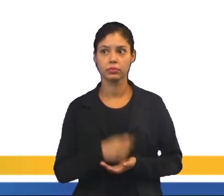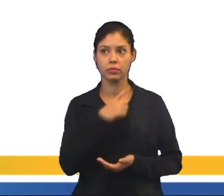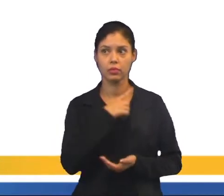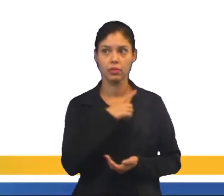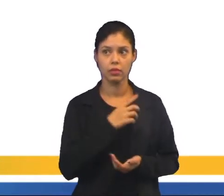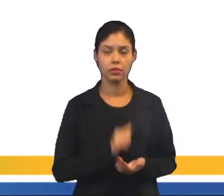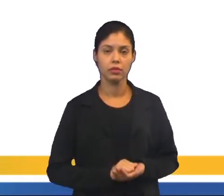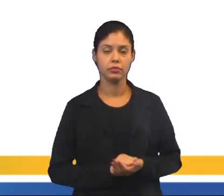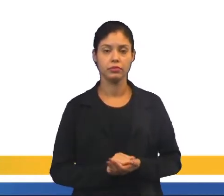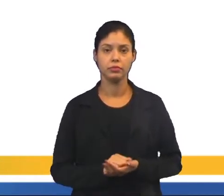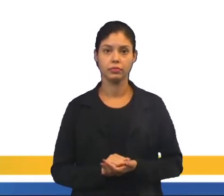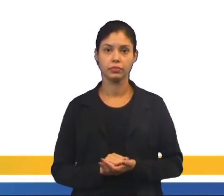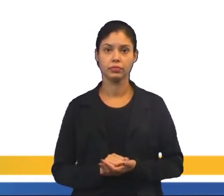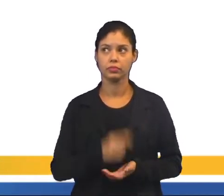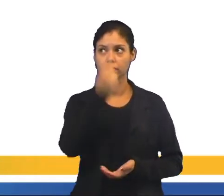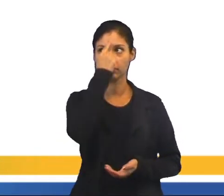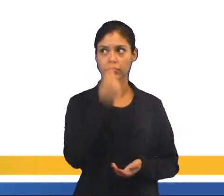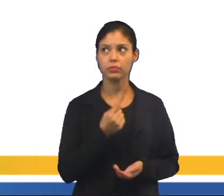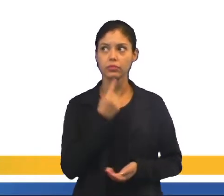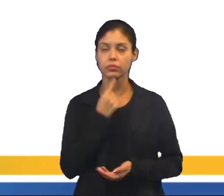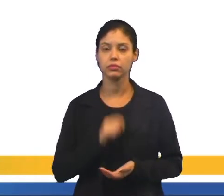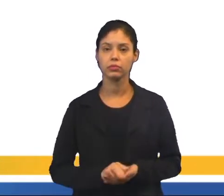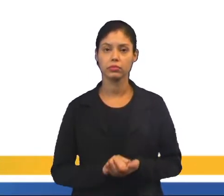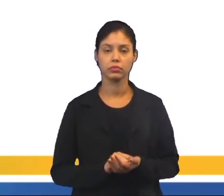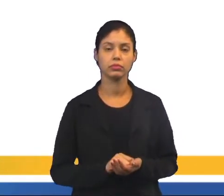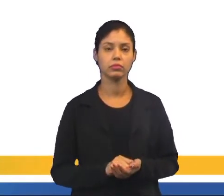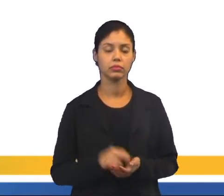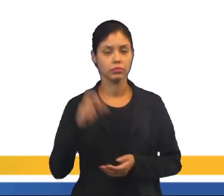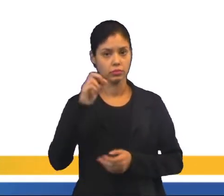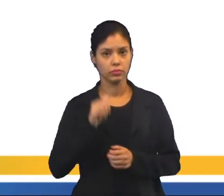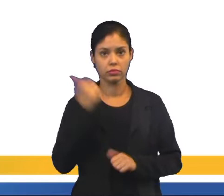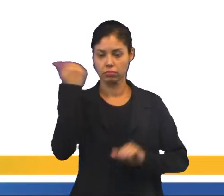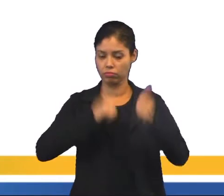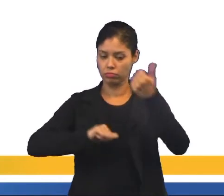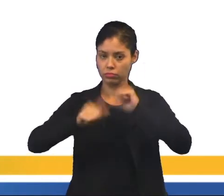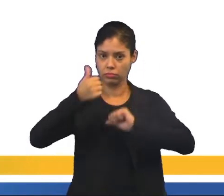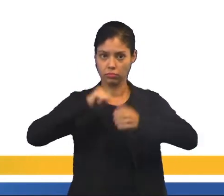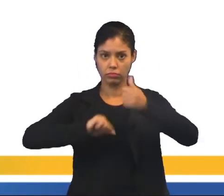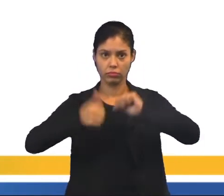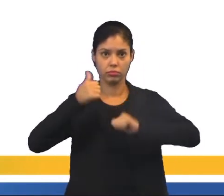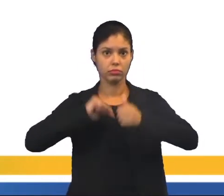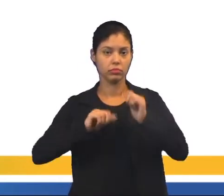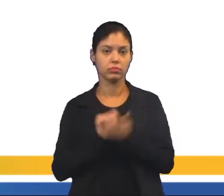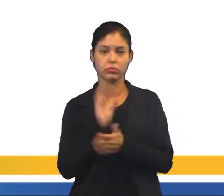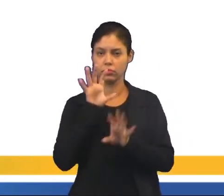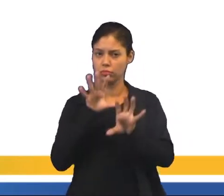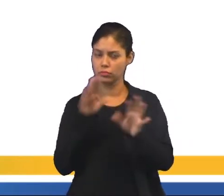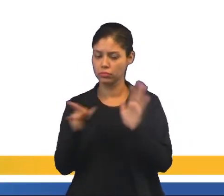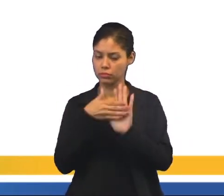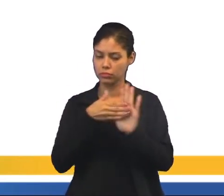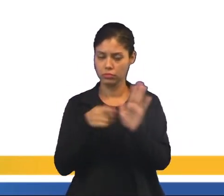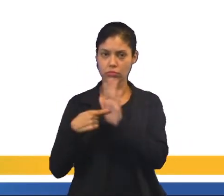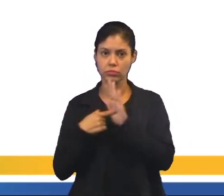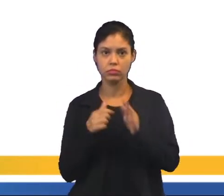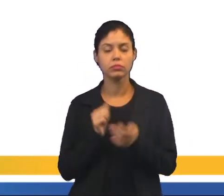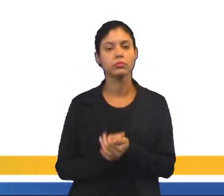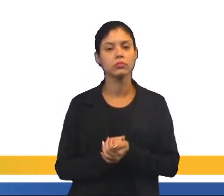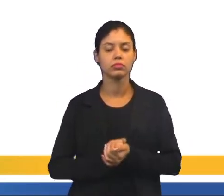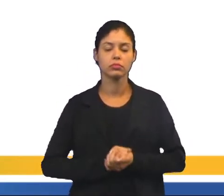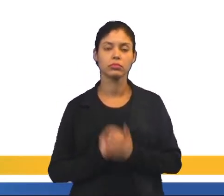Nós temos figura analisando exatamente essas